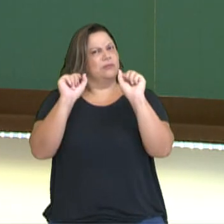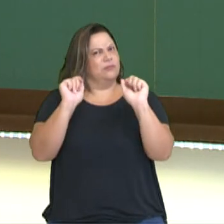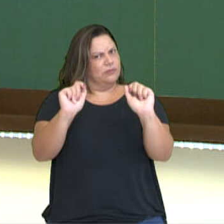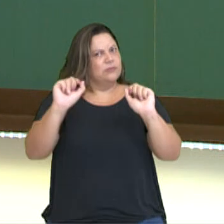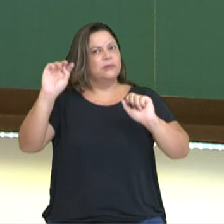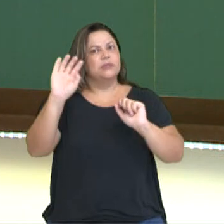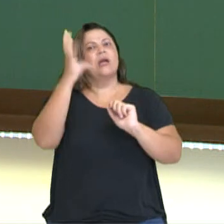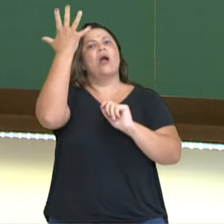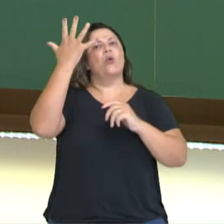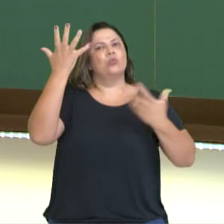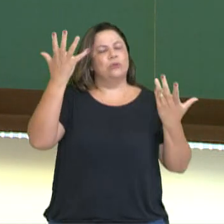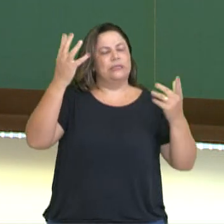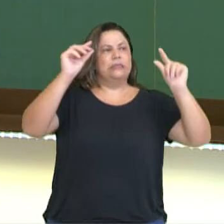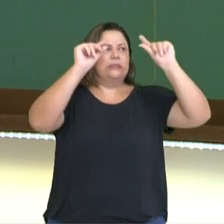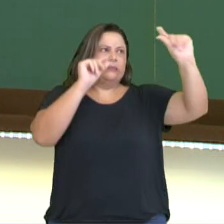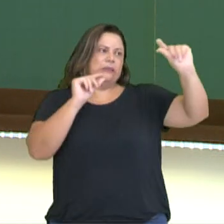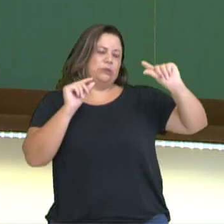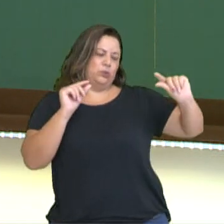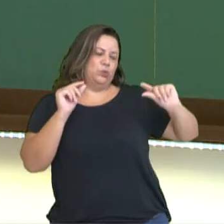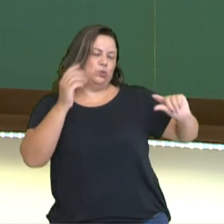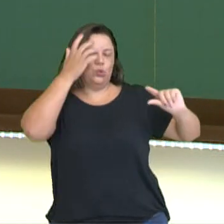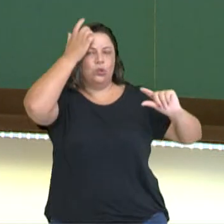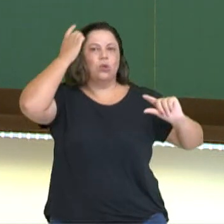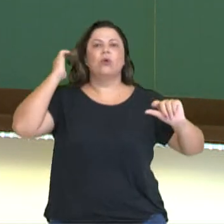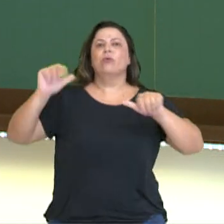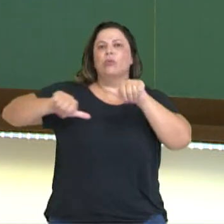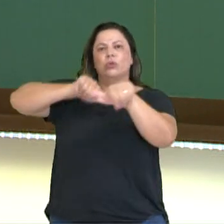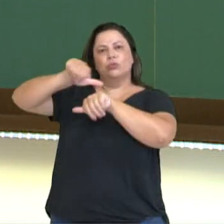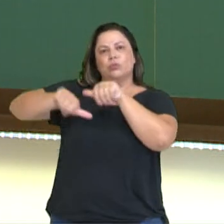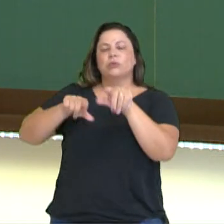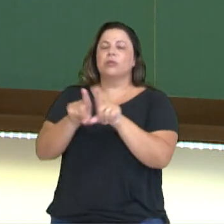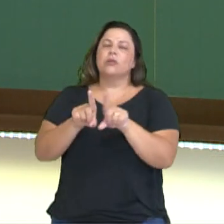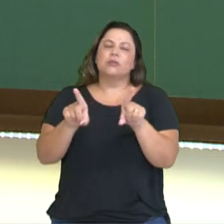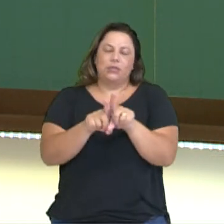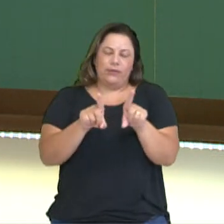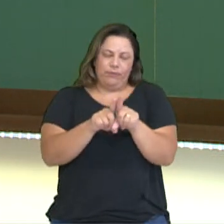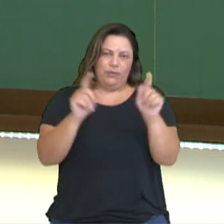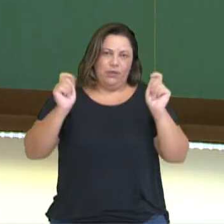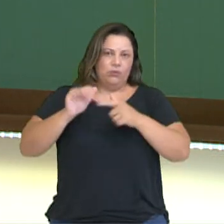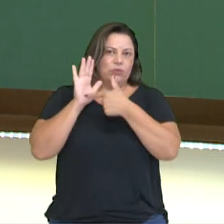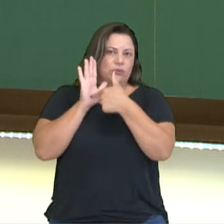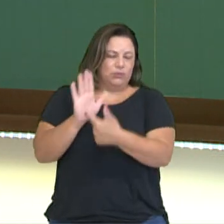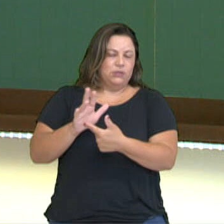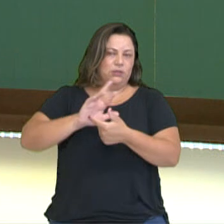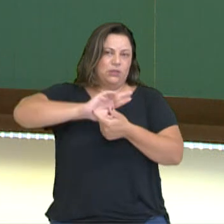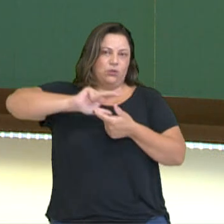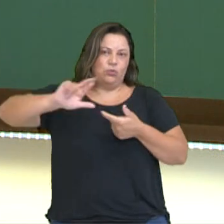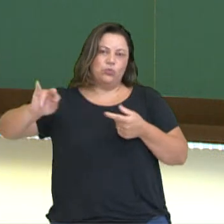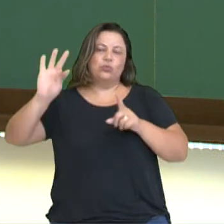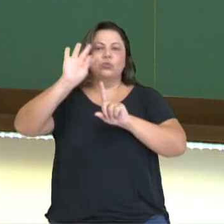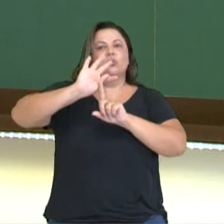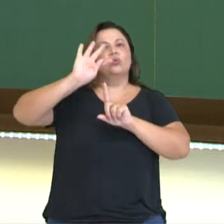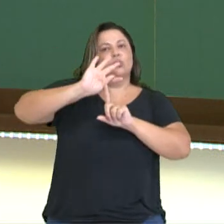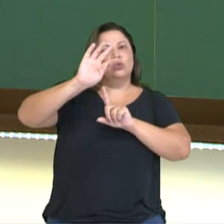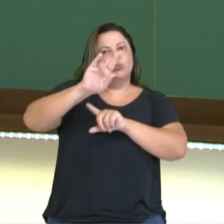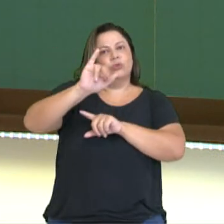acontecer numa estrofe e na outra estrofe ela pode mudar também. Por isso que foram apresentados os outros tipos de rima, né?